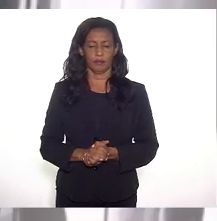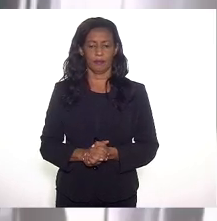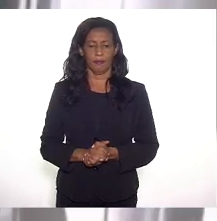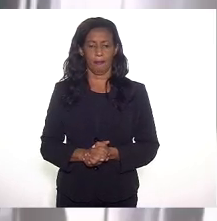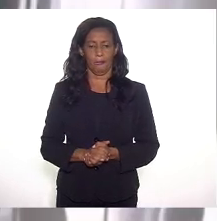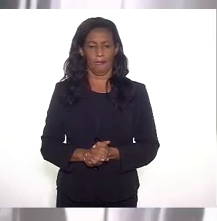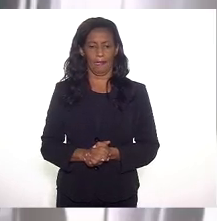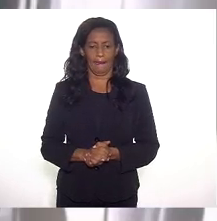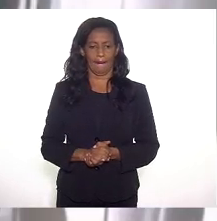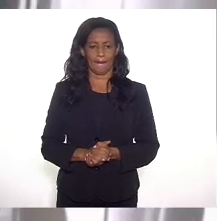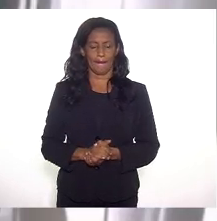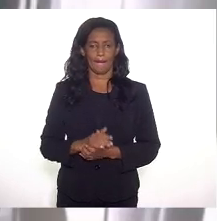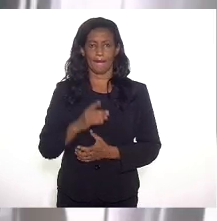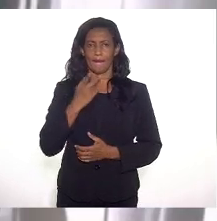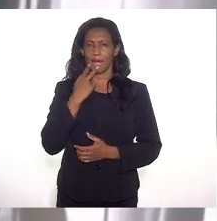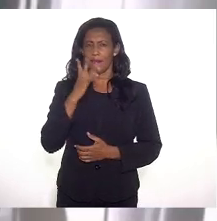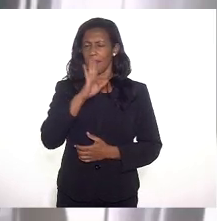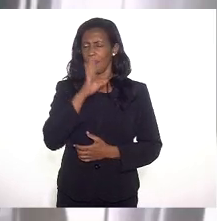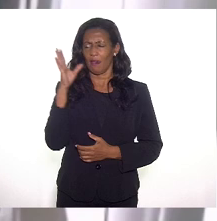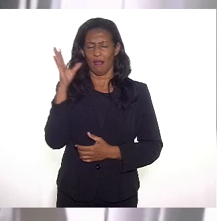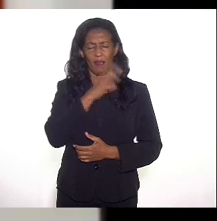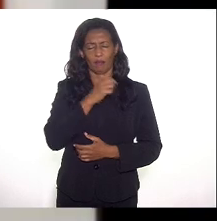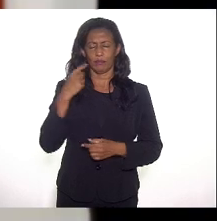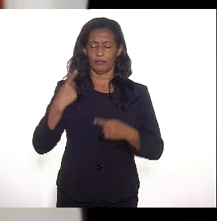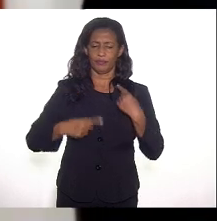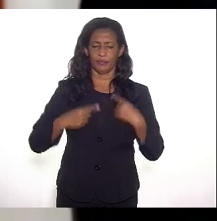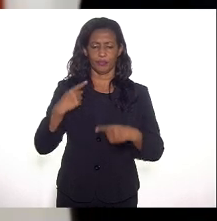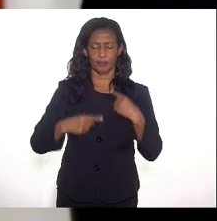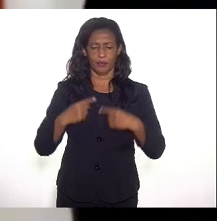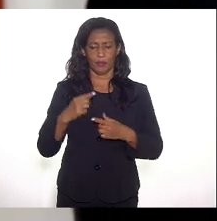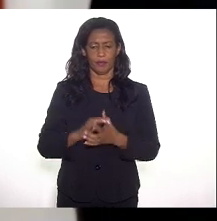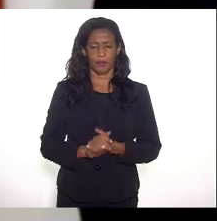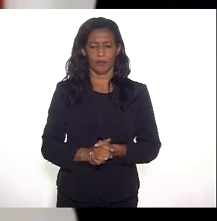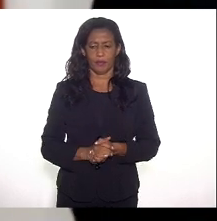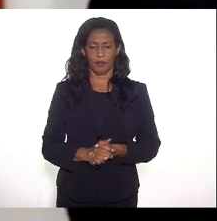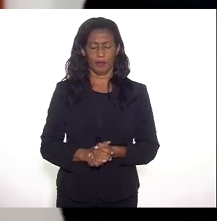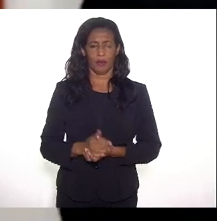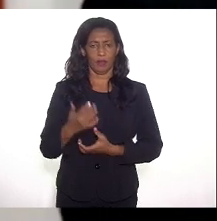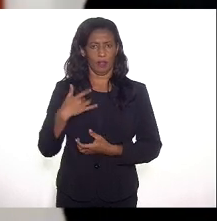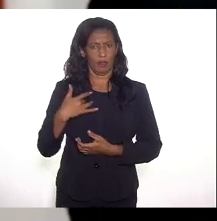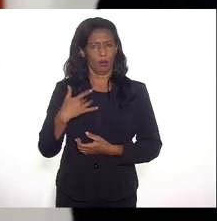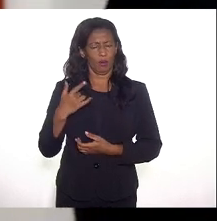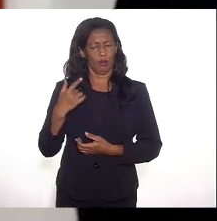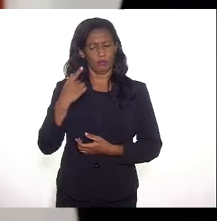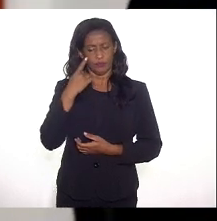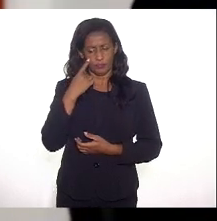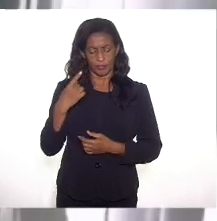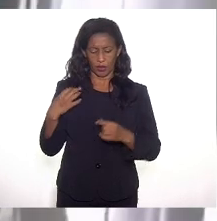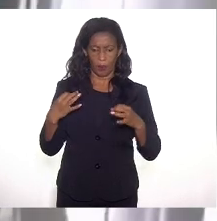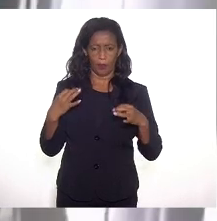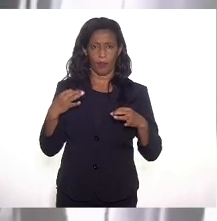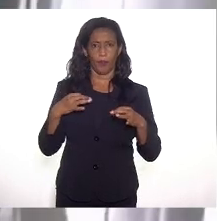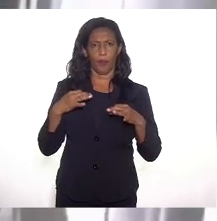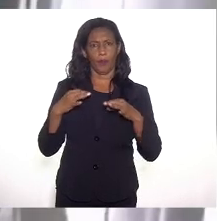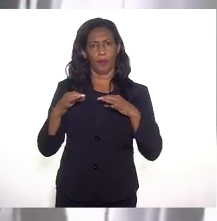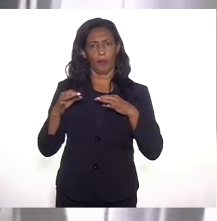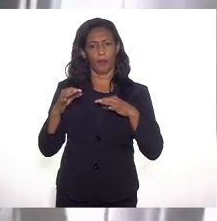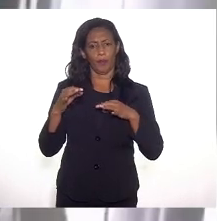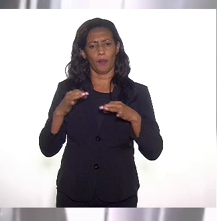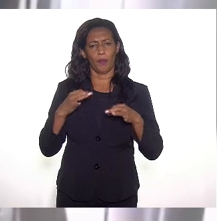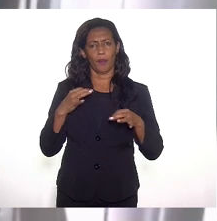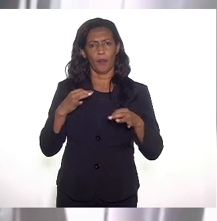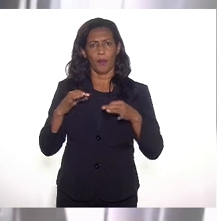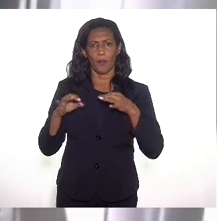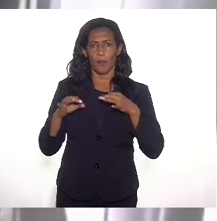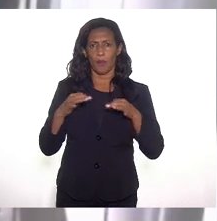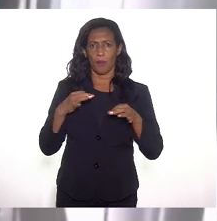eu queria fazer uma brevíssima discussão, porque eu considero o projeto assim, muito